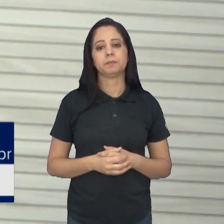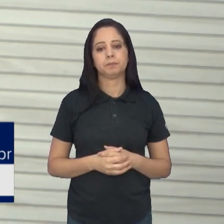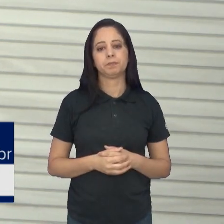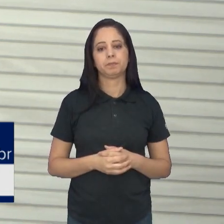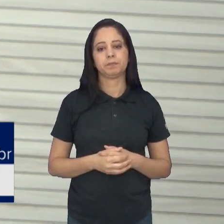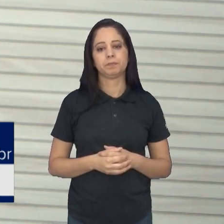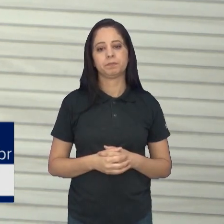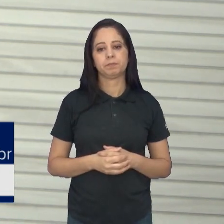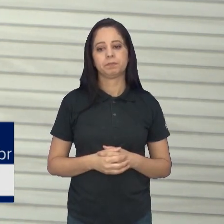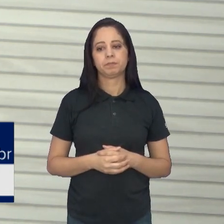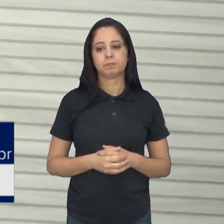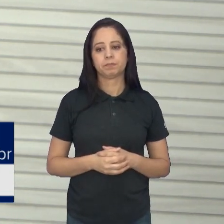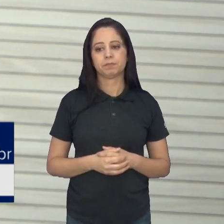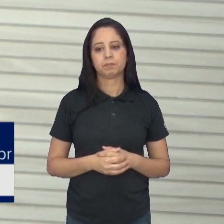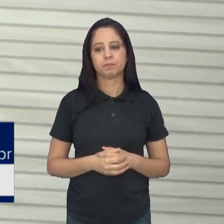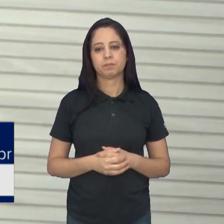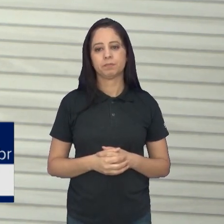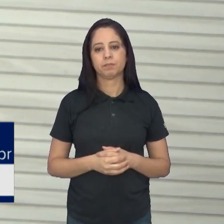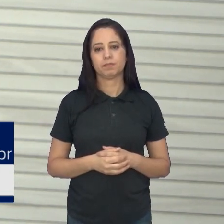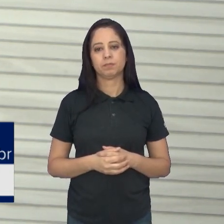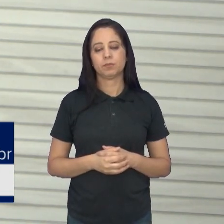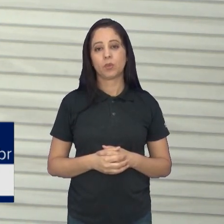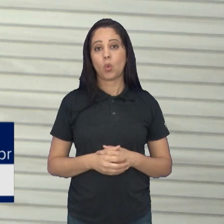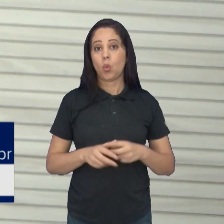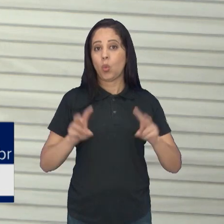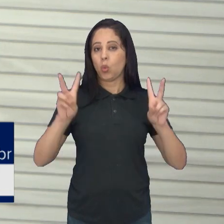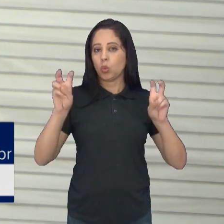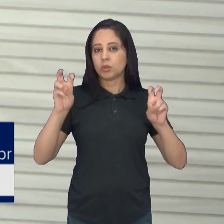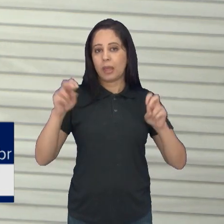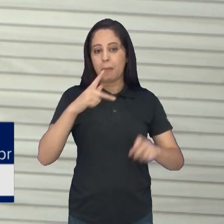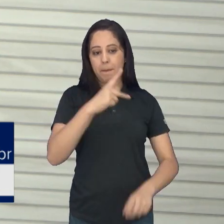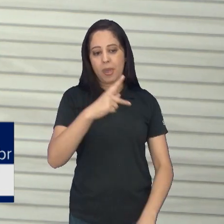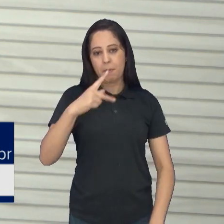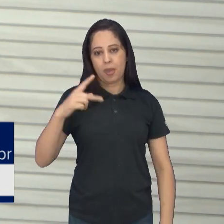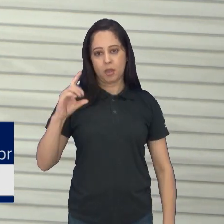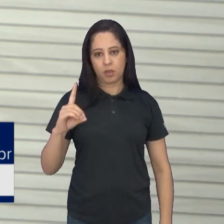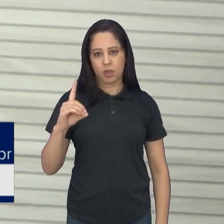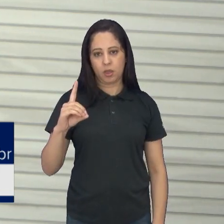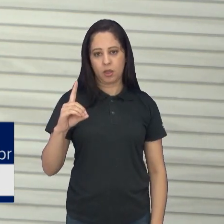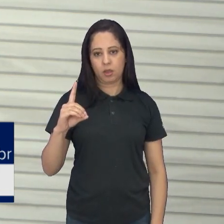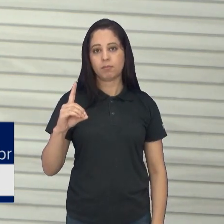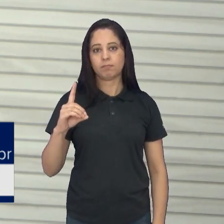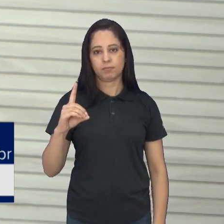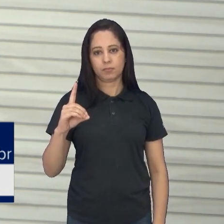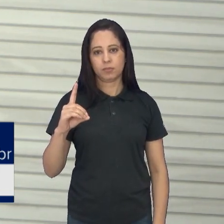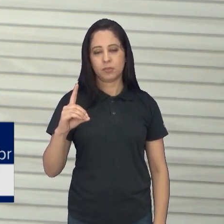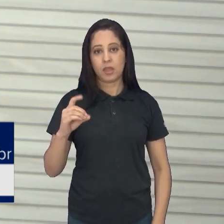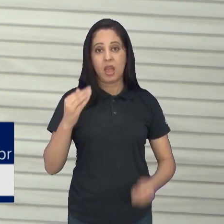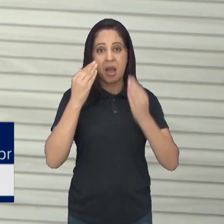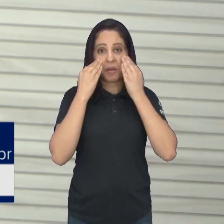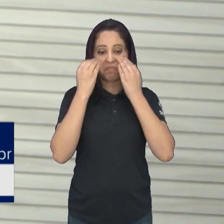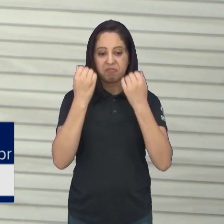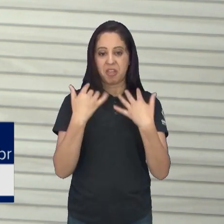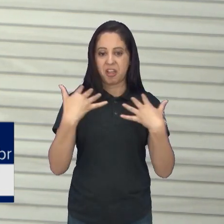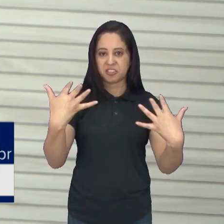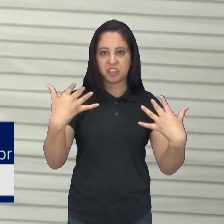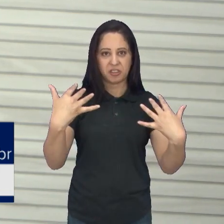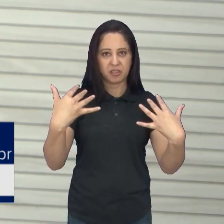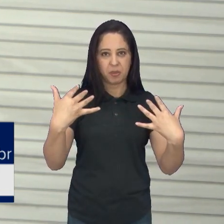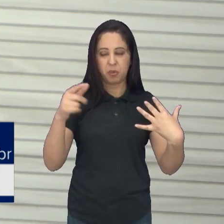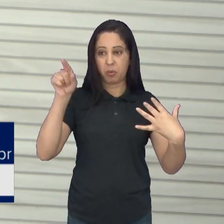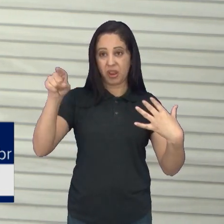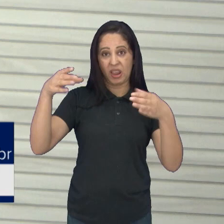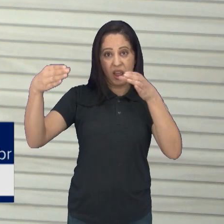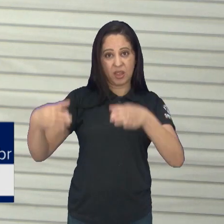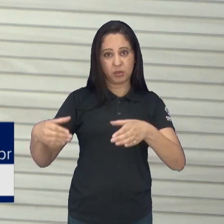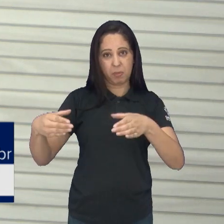Essa questão do plano diretor, né? Repito aqui, ó, não foi feita audiência pública no